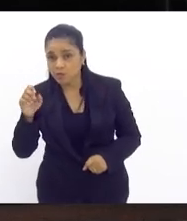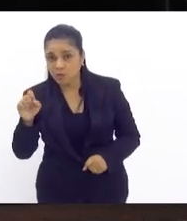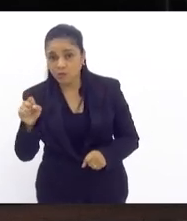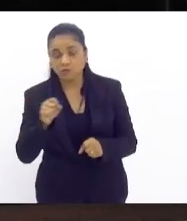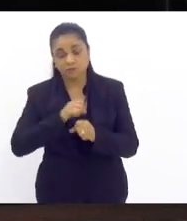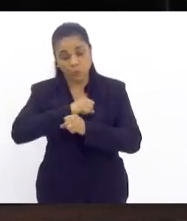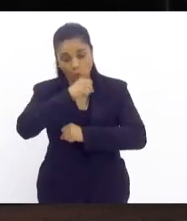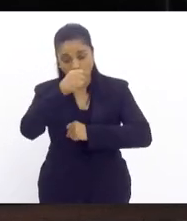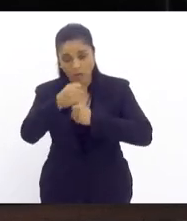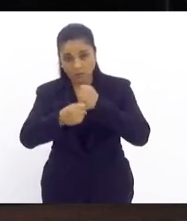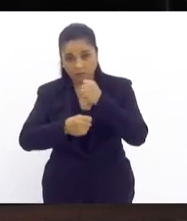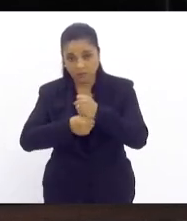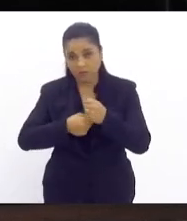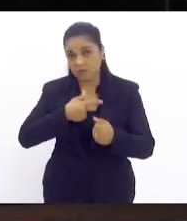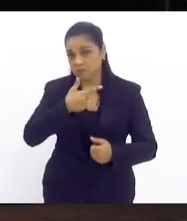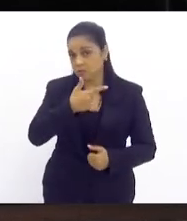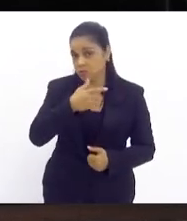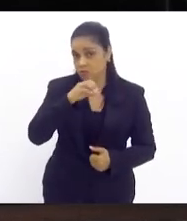o ano de